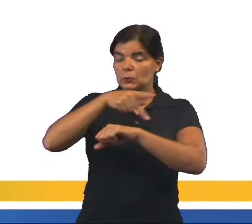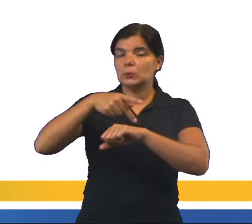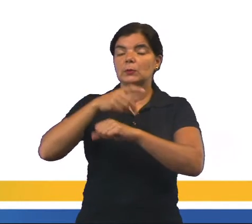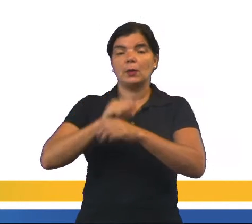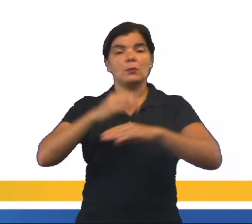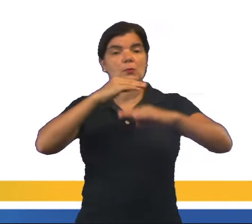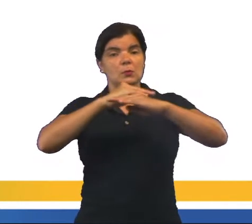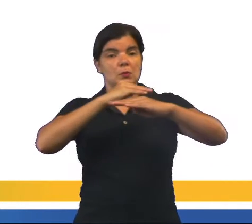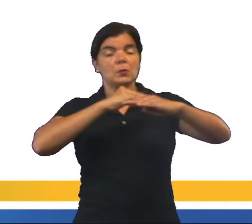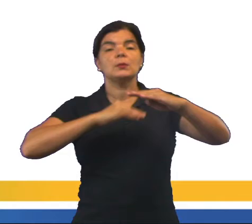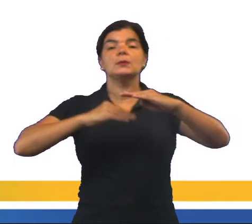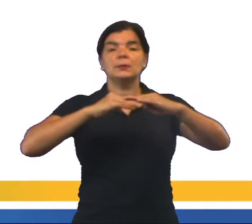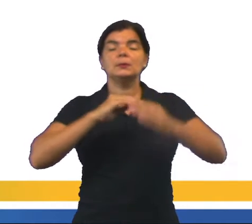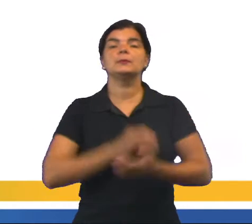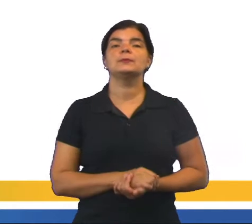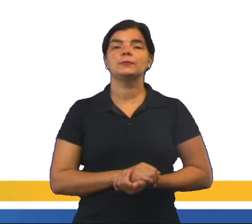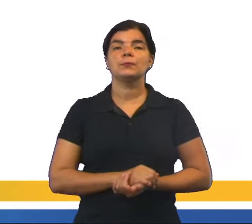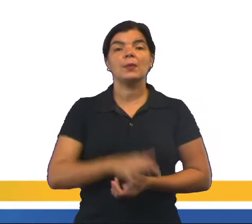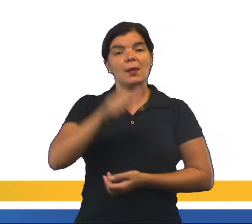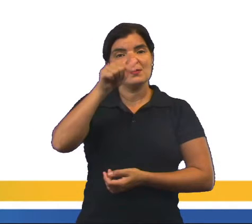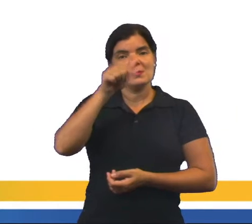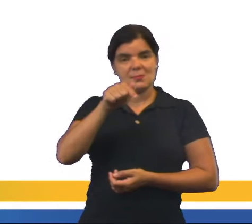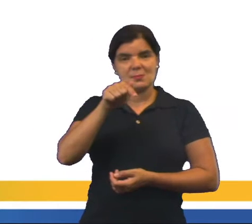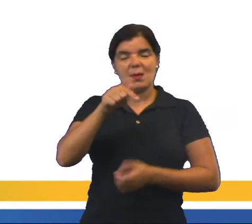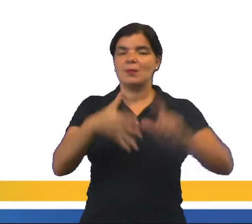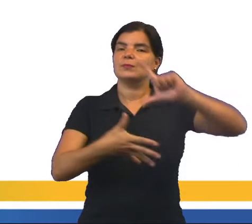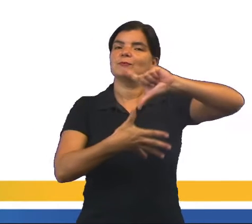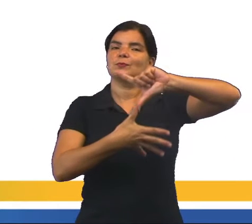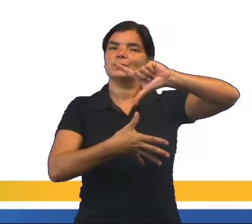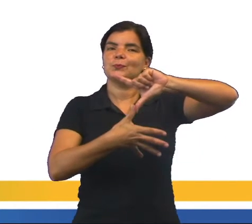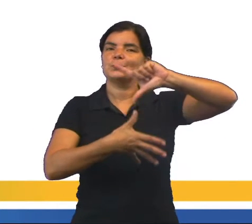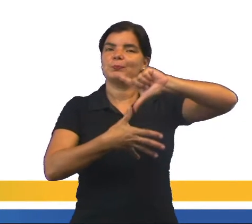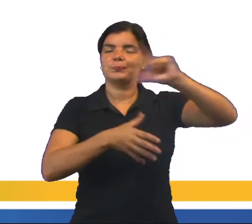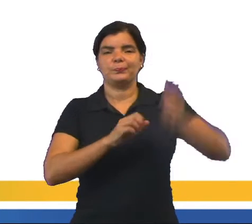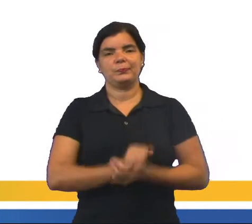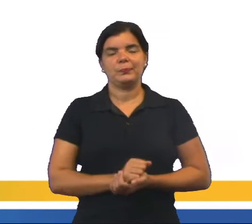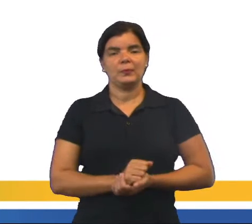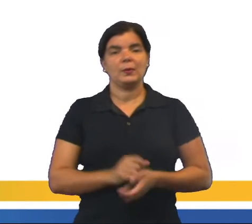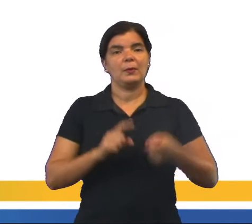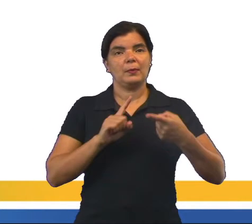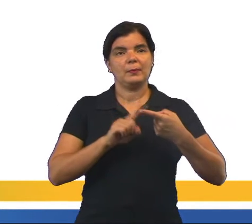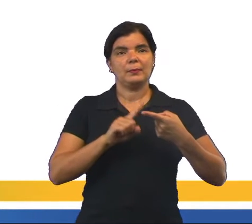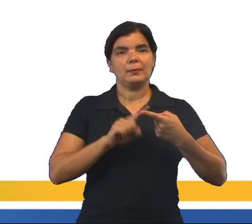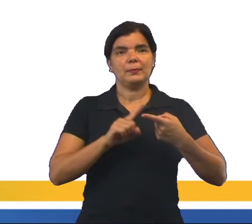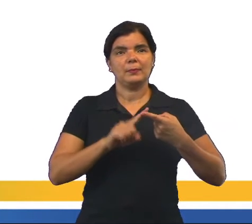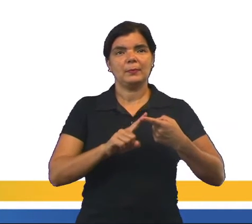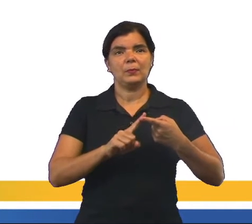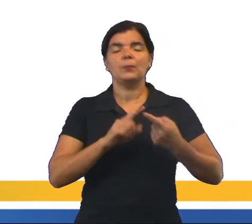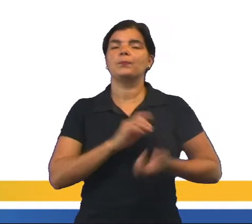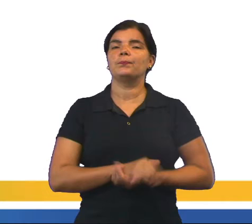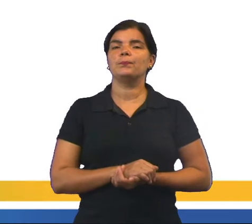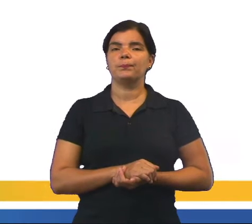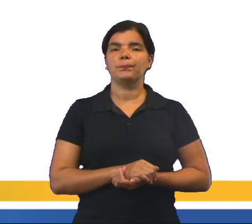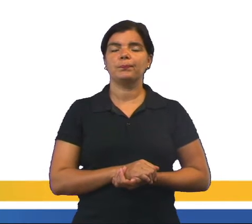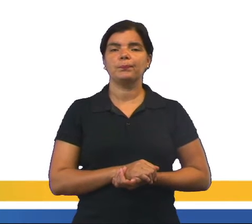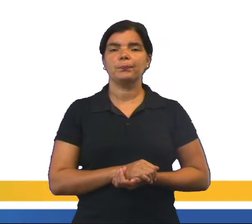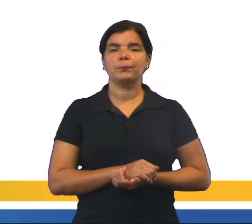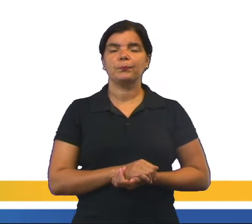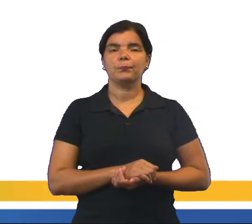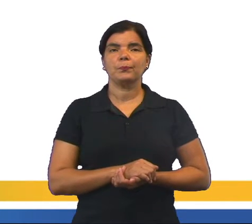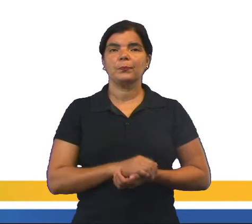das desigualdades, 7 são da América Latina. Então nós temos aí a África do Sul em primeiro,